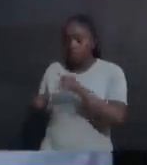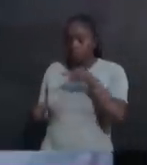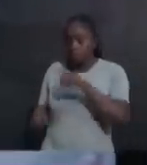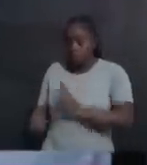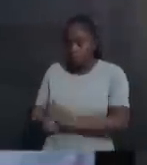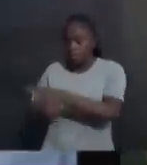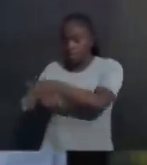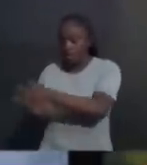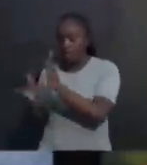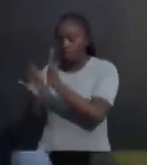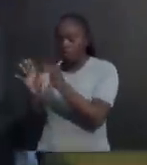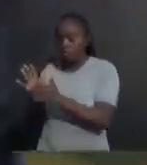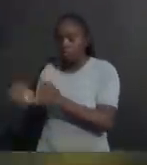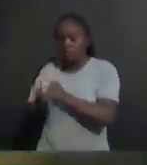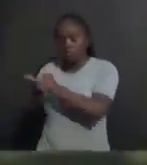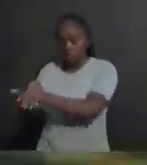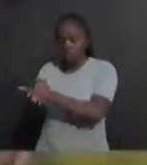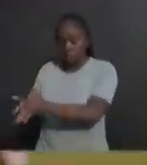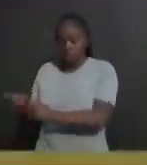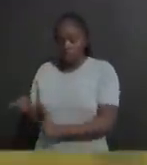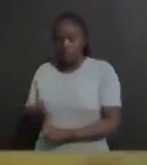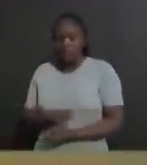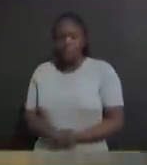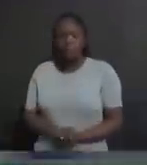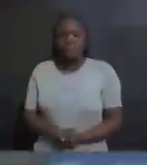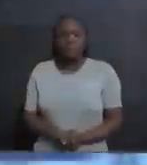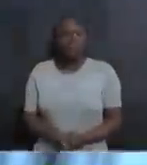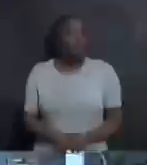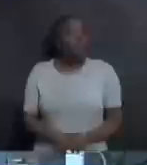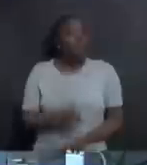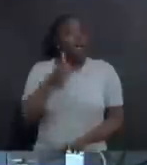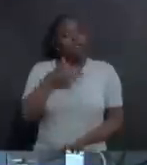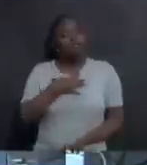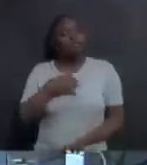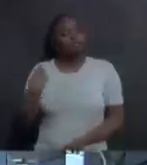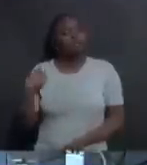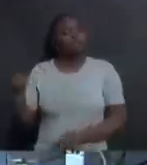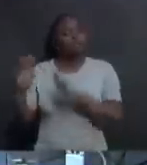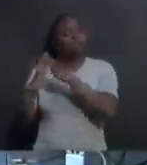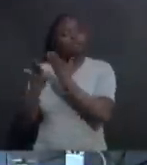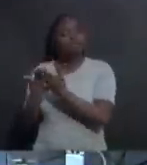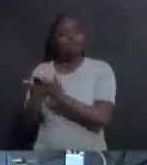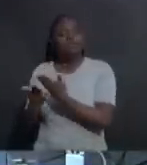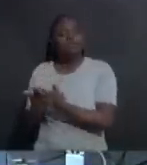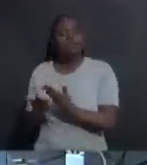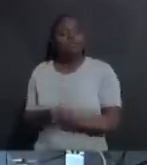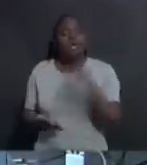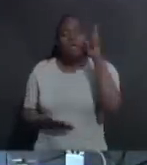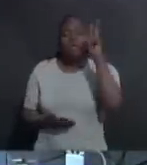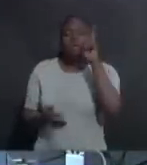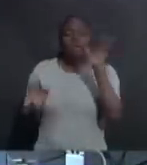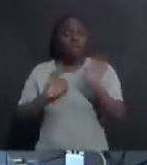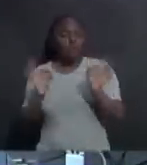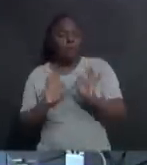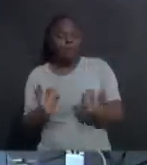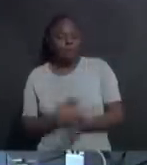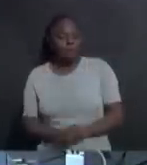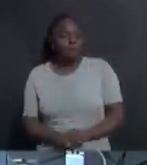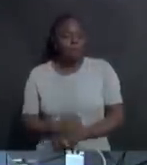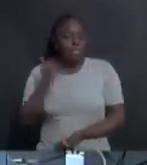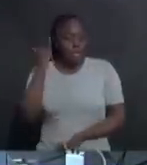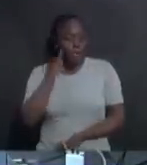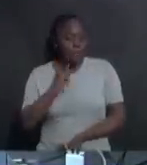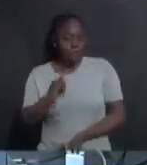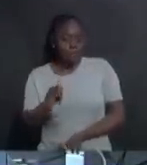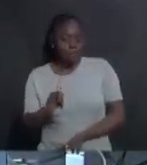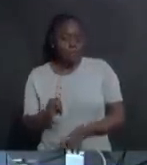ajudar. Aí a Emily foi, foi para lá. Aí... foi, não é nem lembrar de mais nada, que profeta também é assim, as pessoas acham que a gente